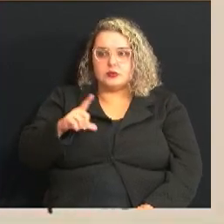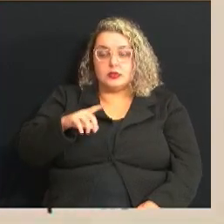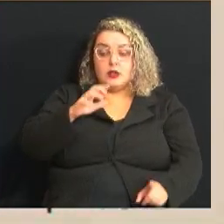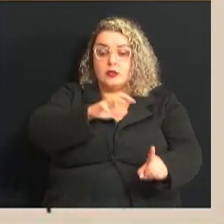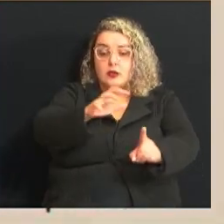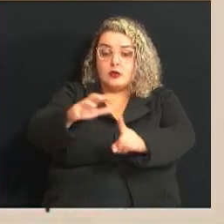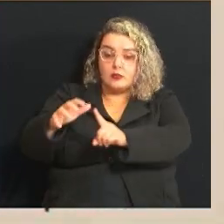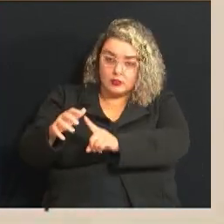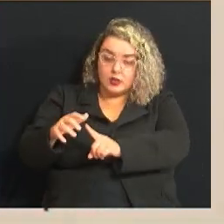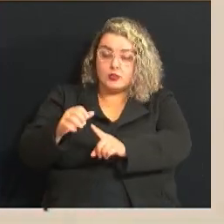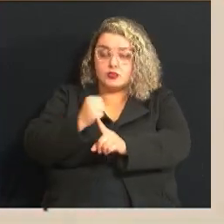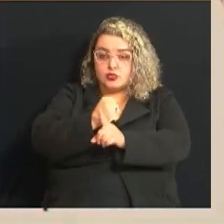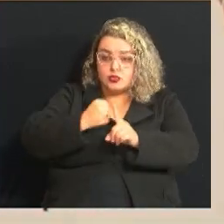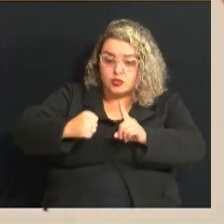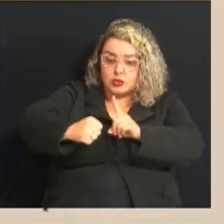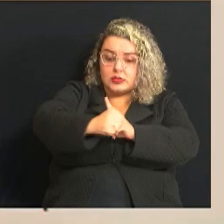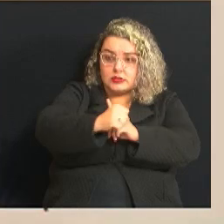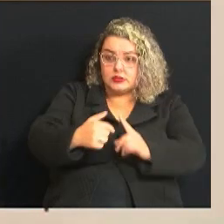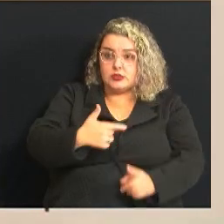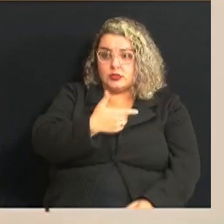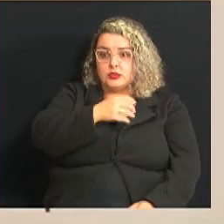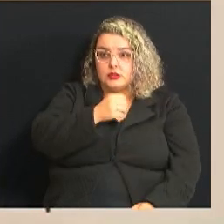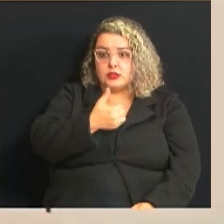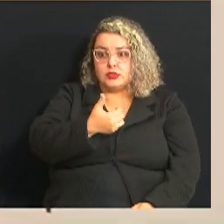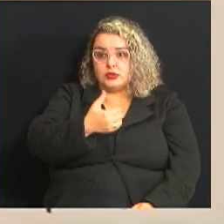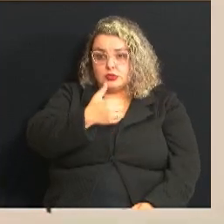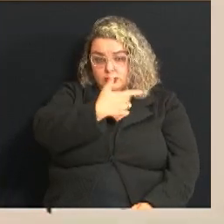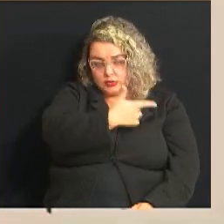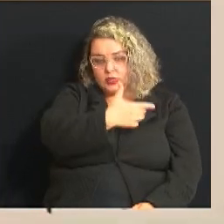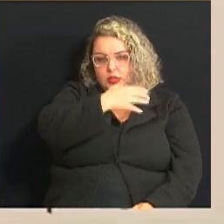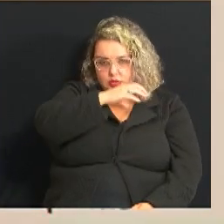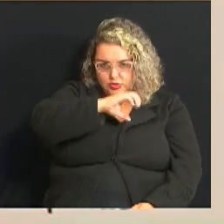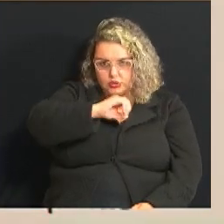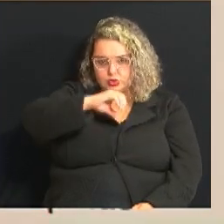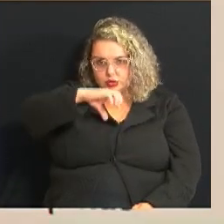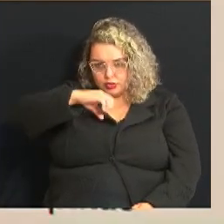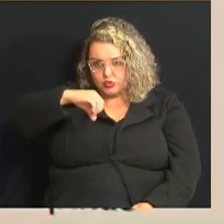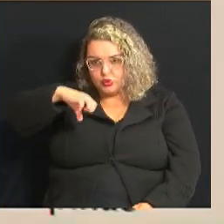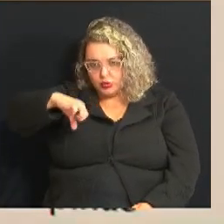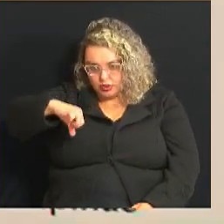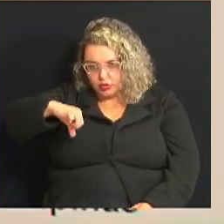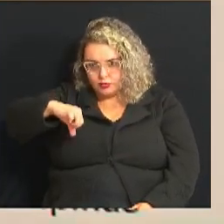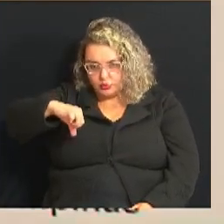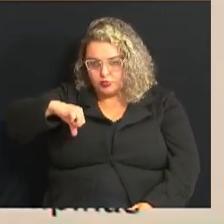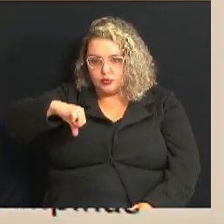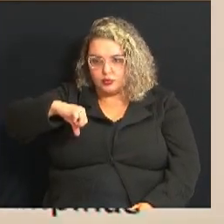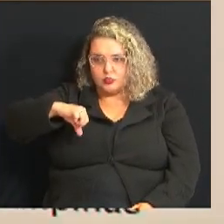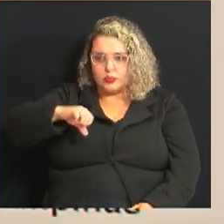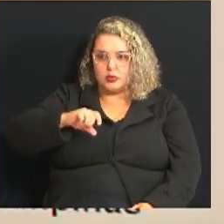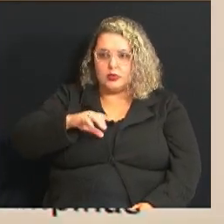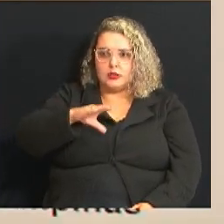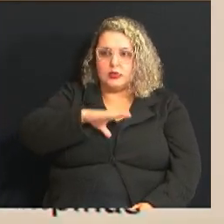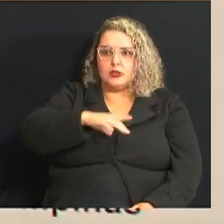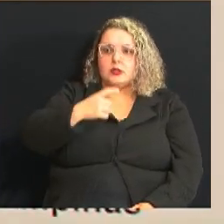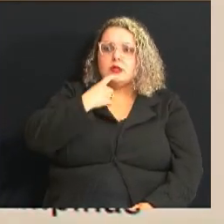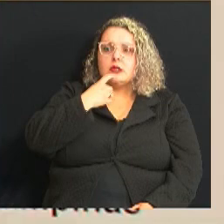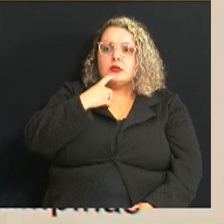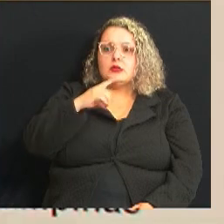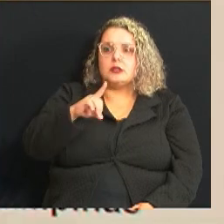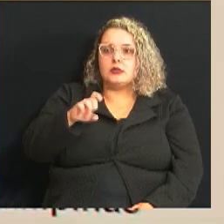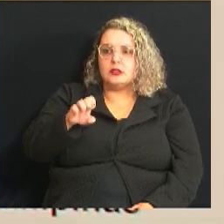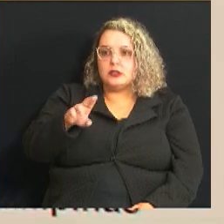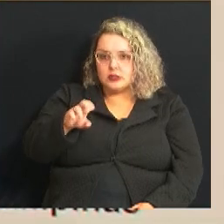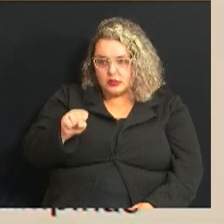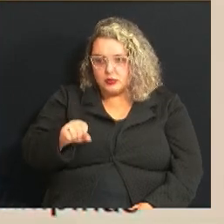vida dos jovens desde 2009, que foi inaugurado lá na Cidade de Deus, lá no Rio de